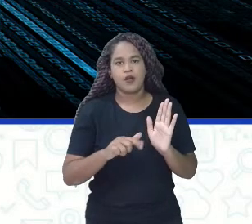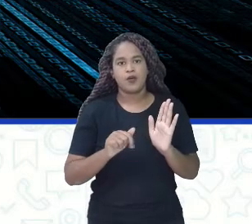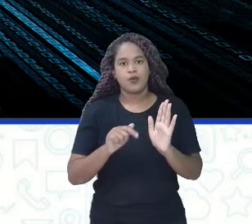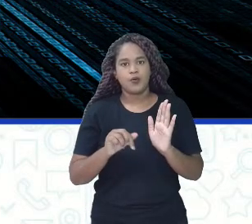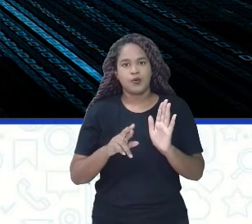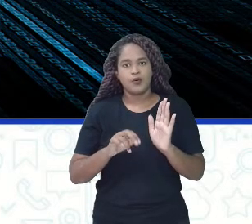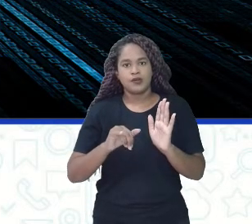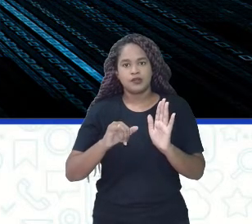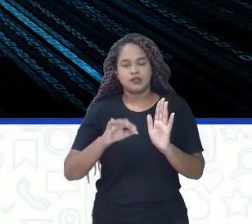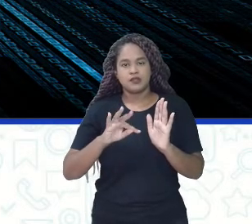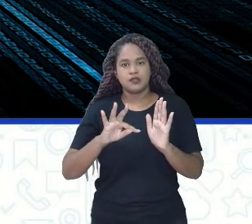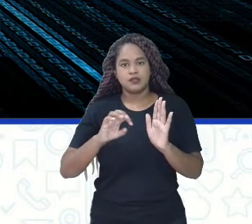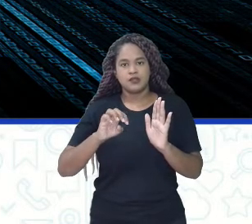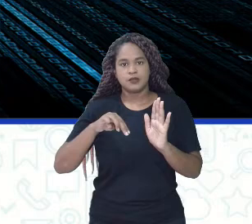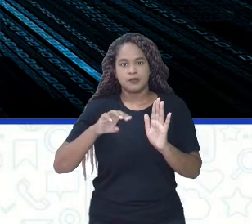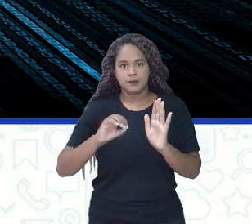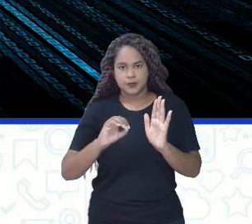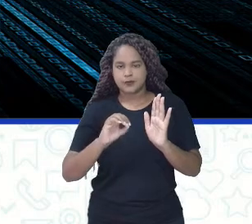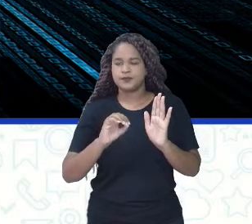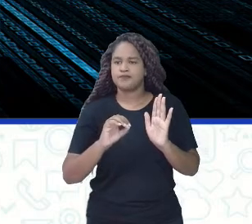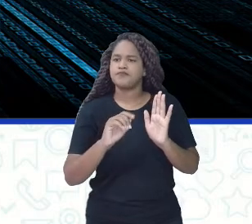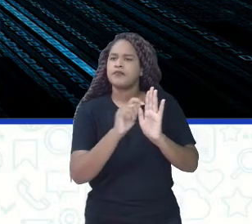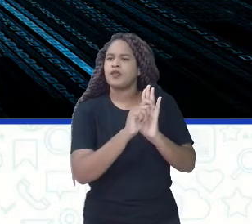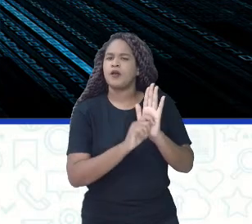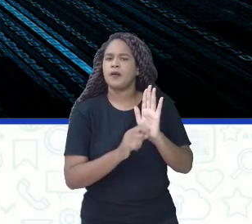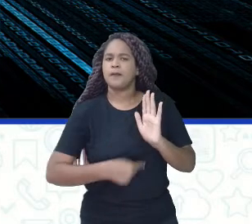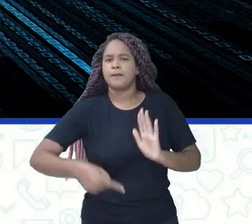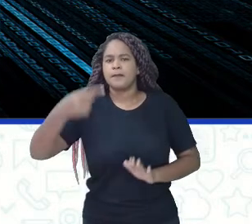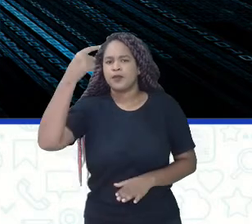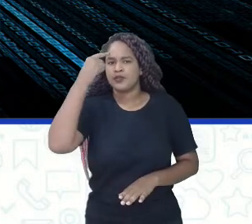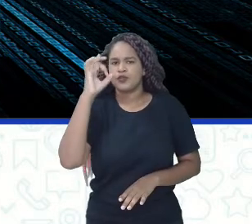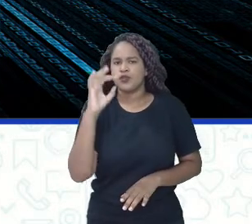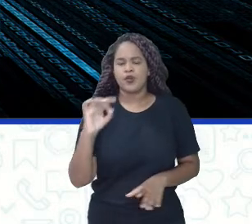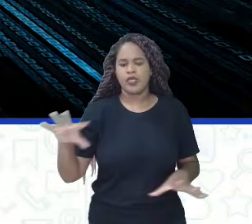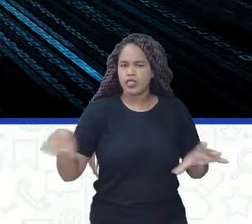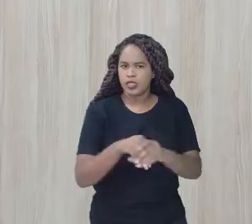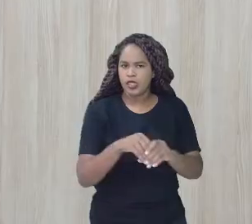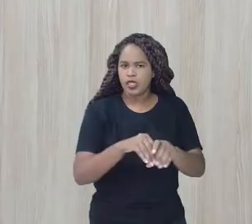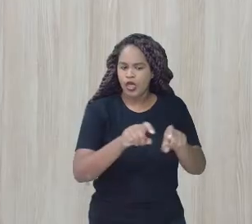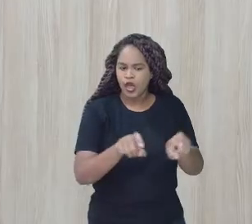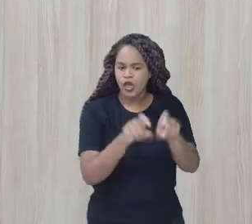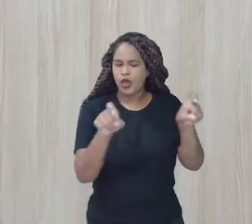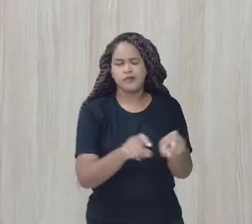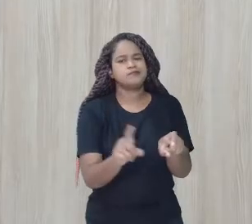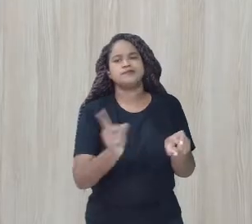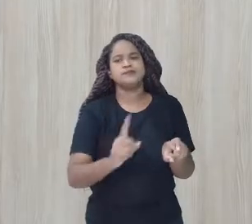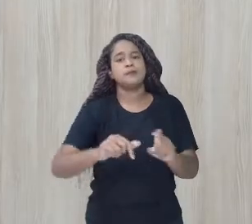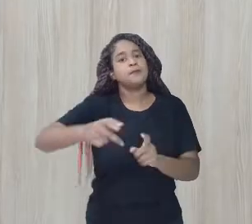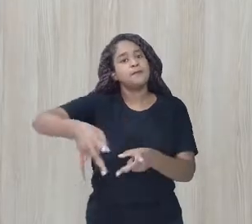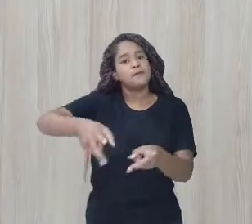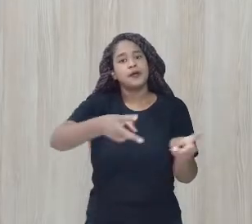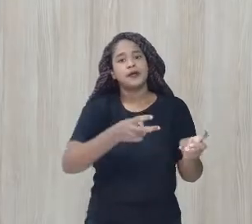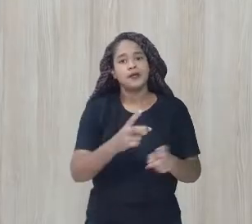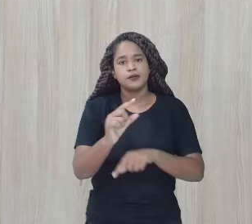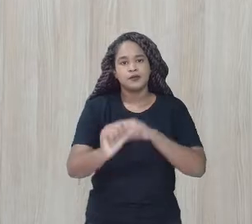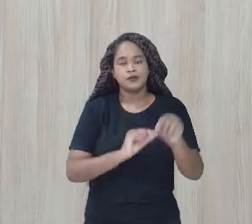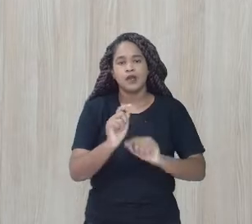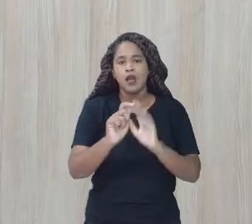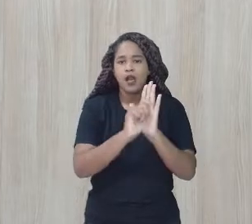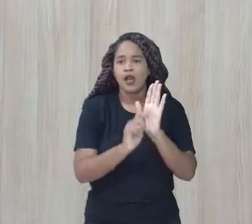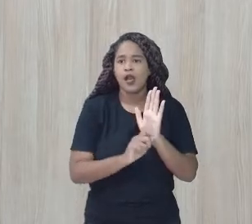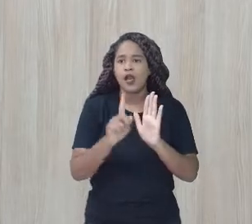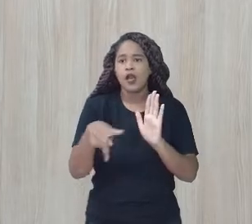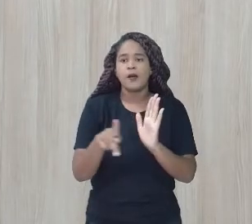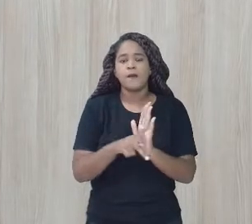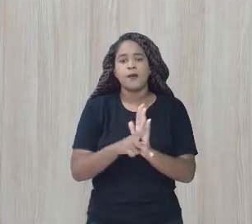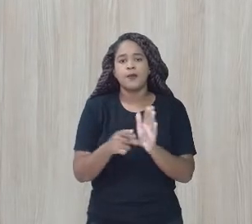tirou dessa palavra o peso de ser alguma coisa somente no computador. A gente verificou que algoritmo é uma receita para a